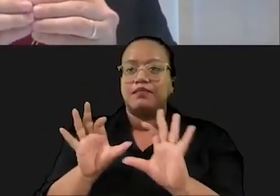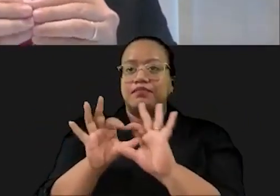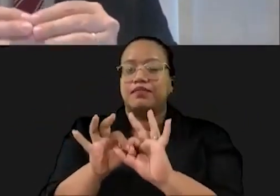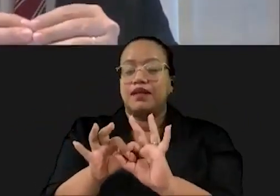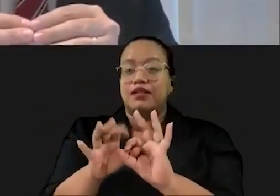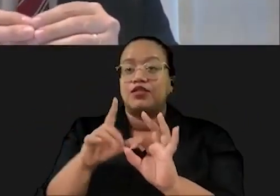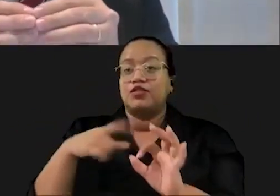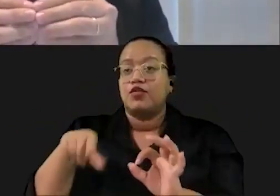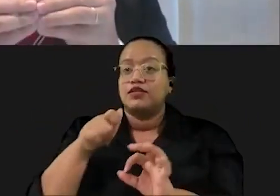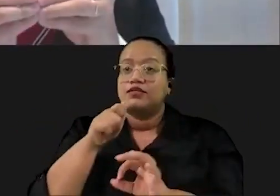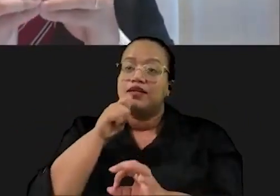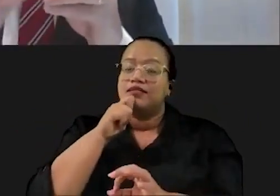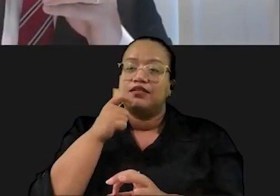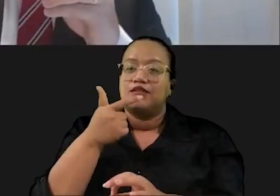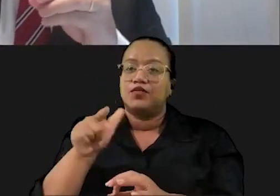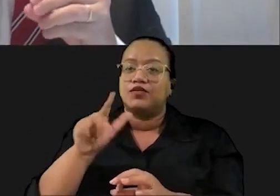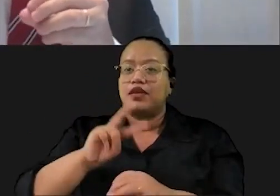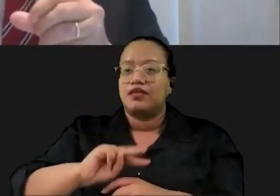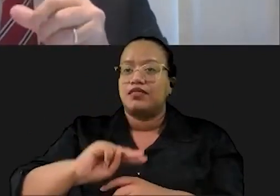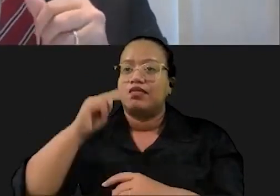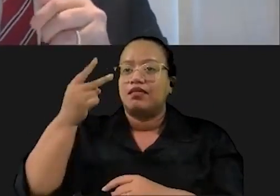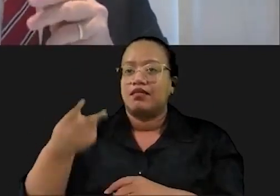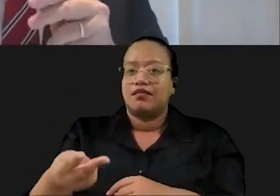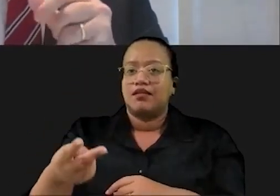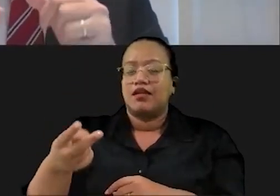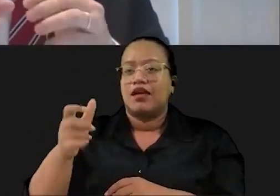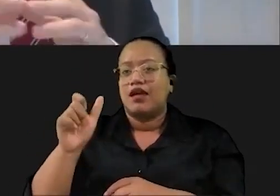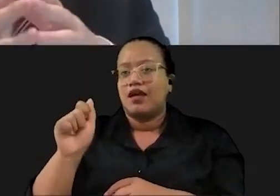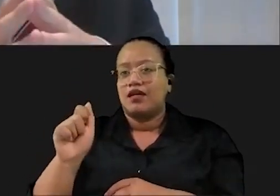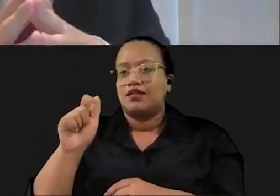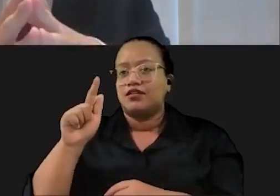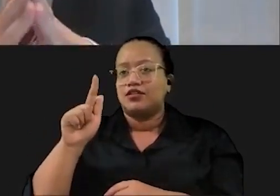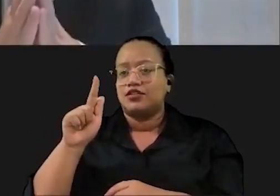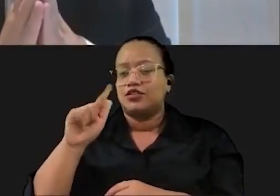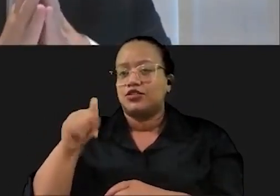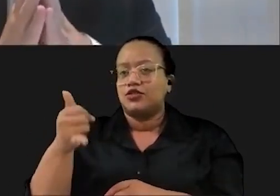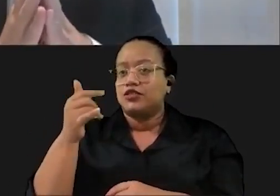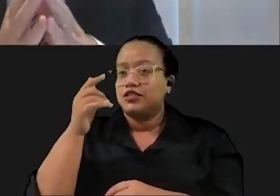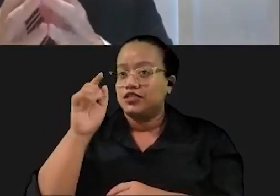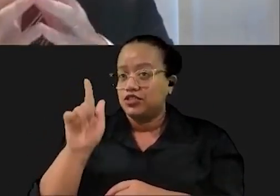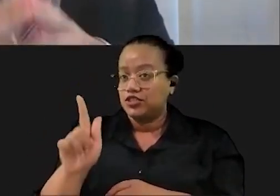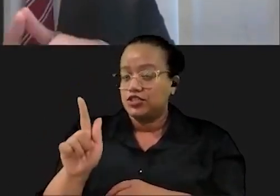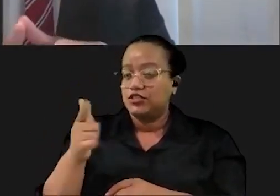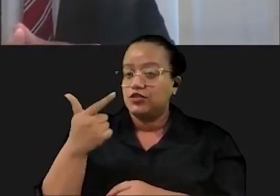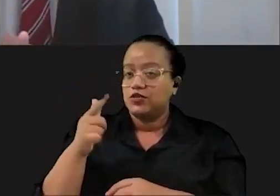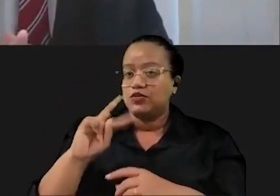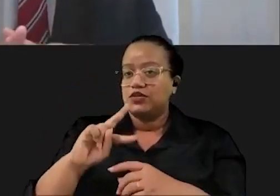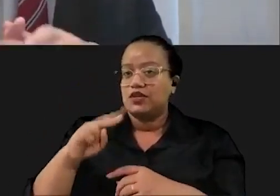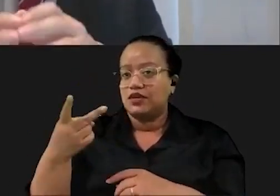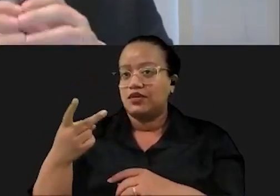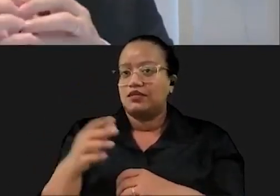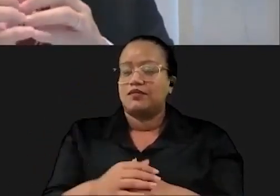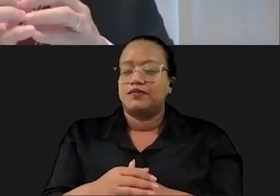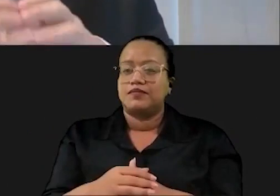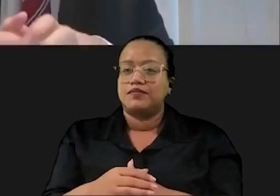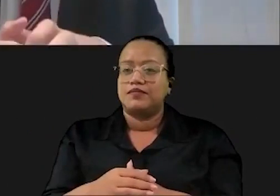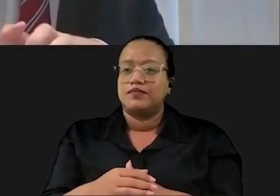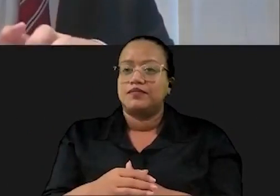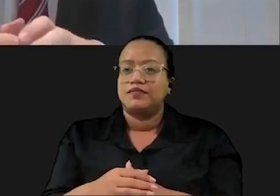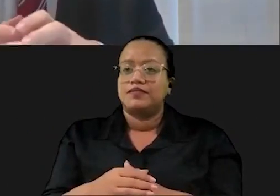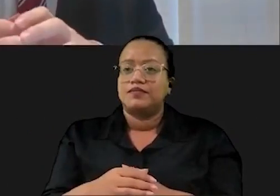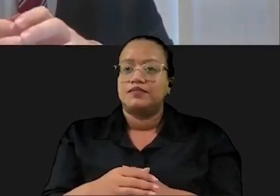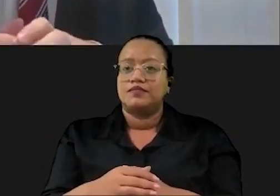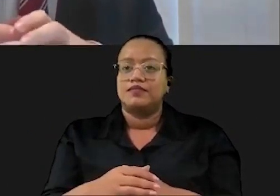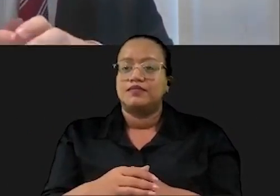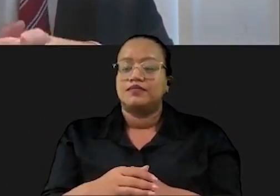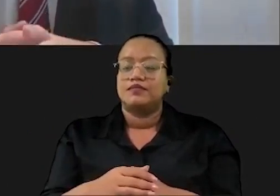AJG. Ainda não existe a integração ao modo de requisição de pagamento, ao e-carta. Então, a gente tem essa dificuldade, está sendo